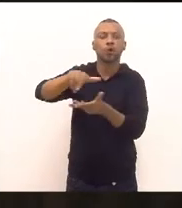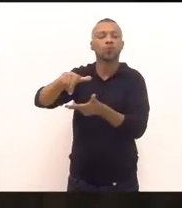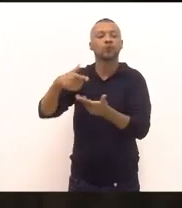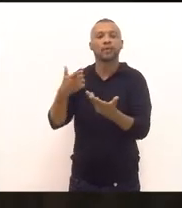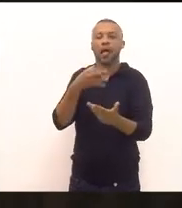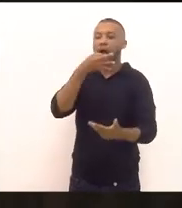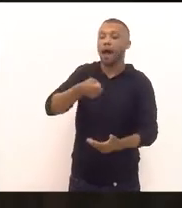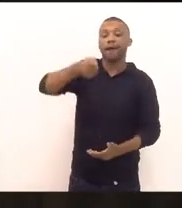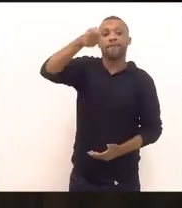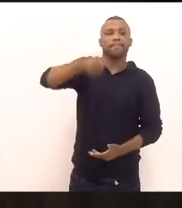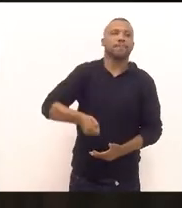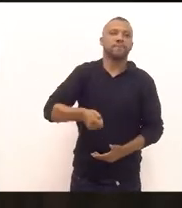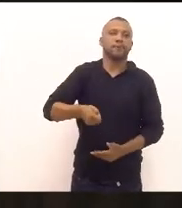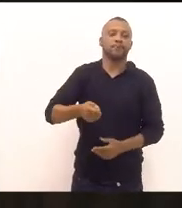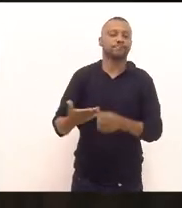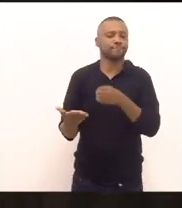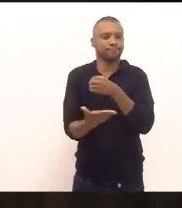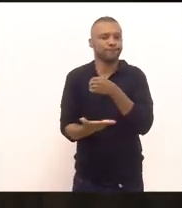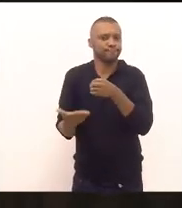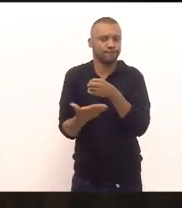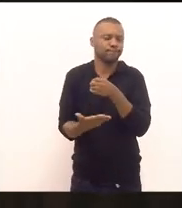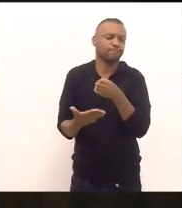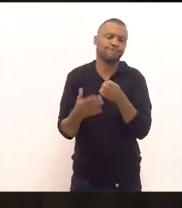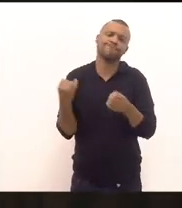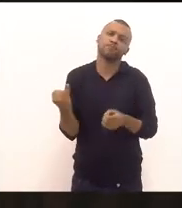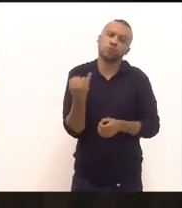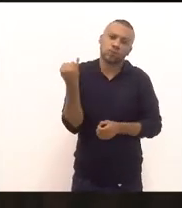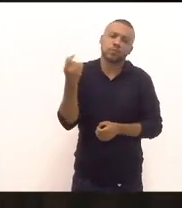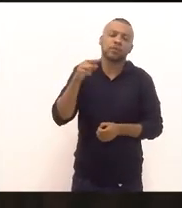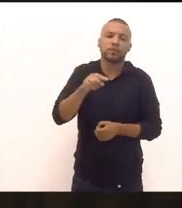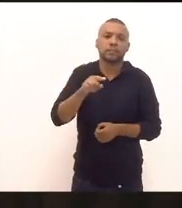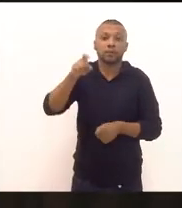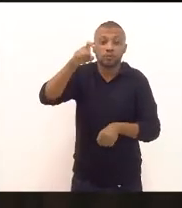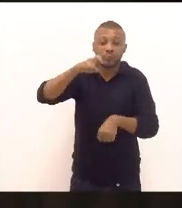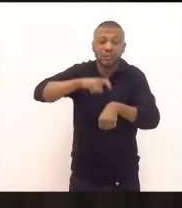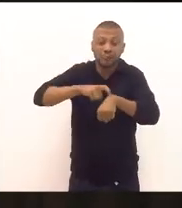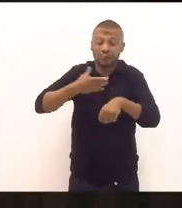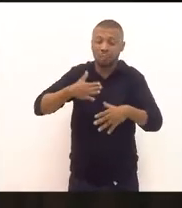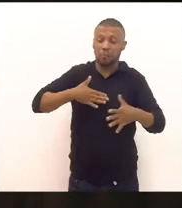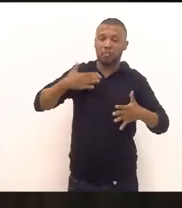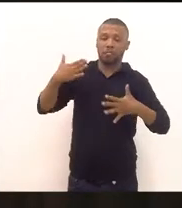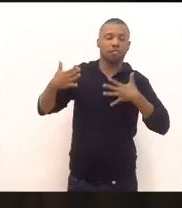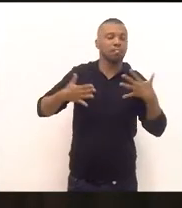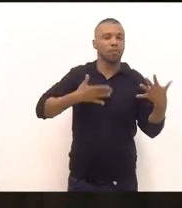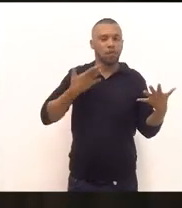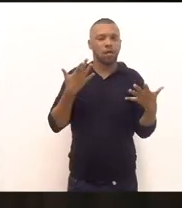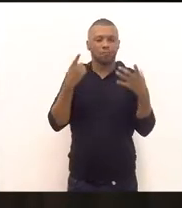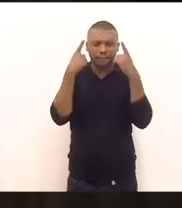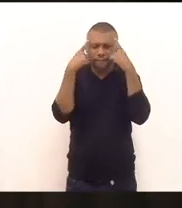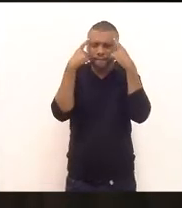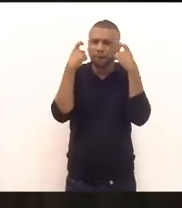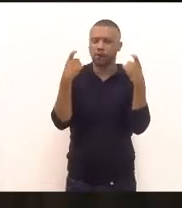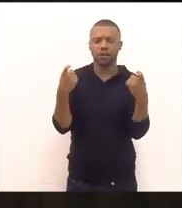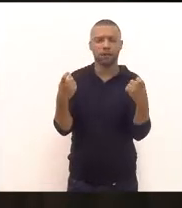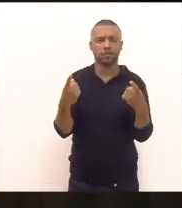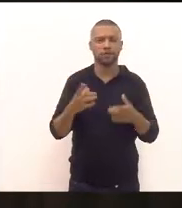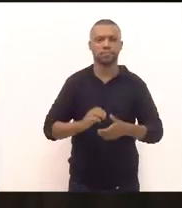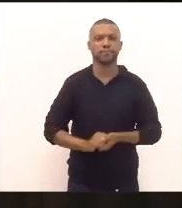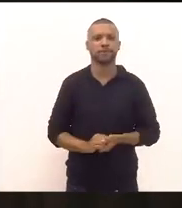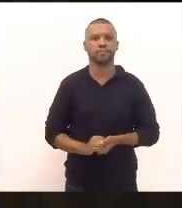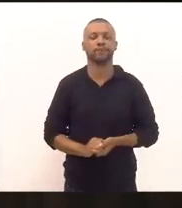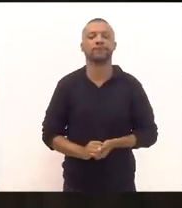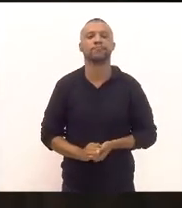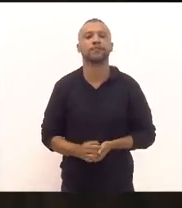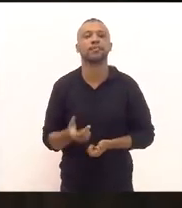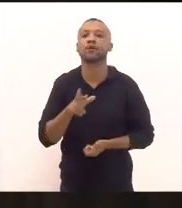radicalidade necessária em tempos tão sombrios e violentos e não